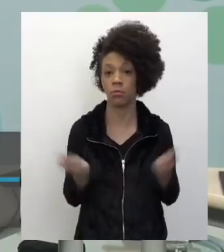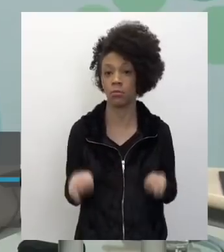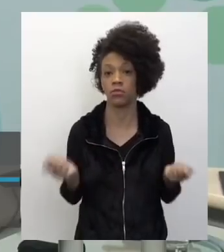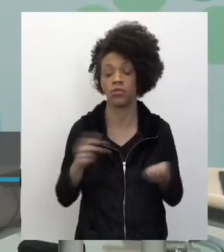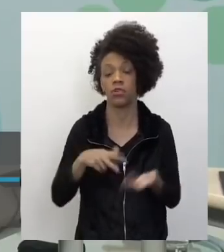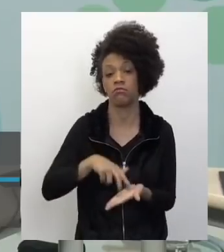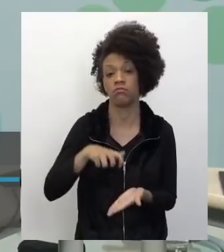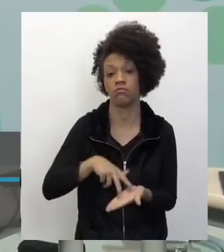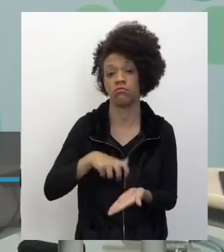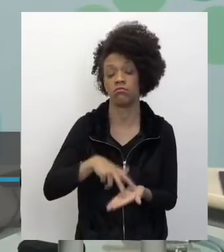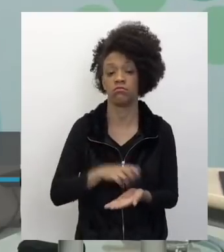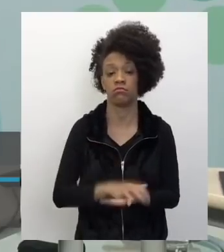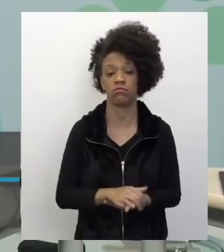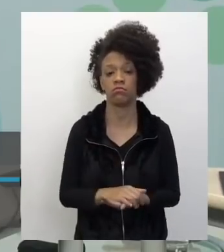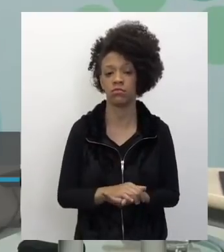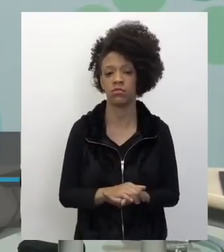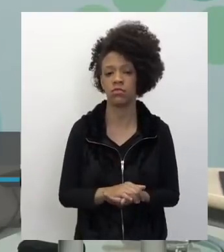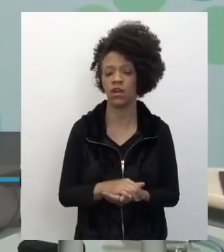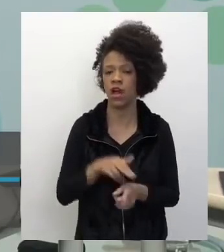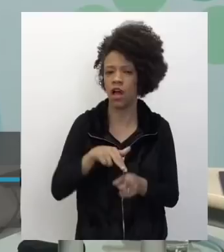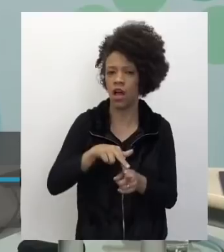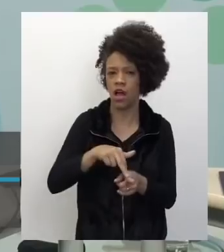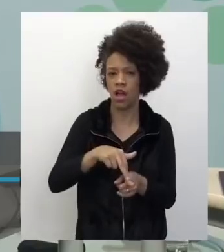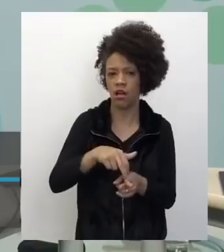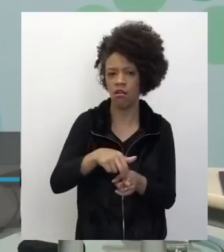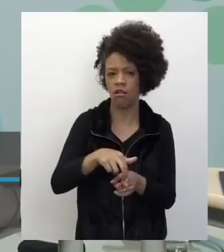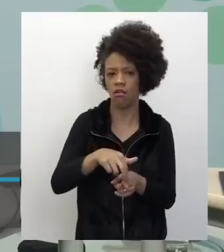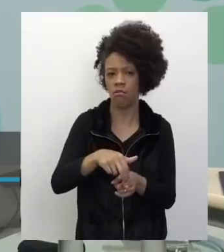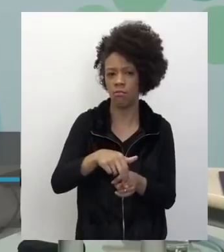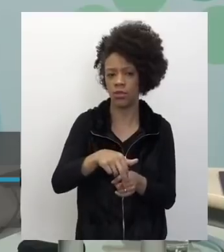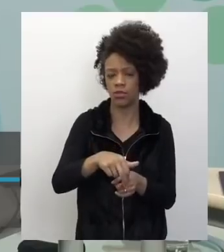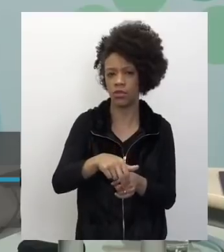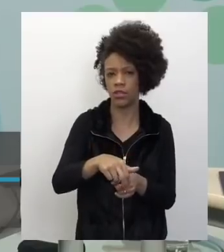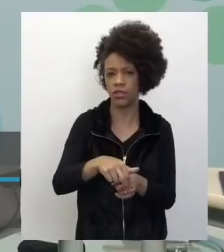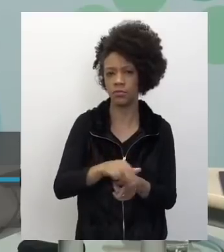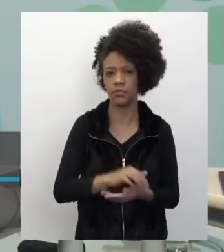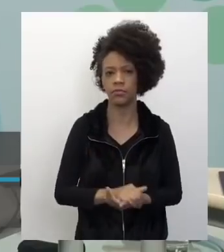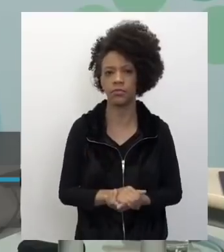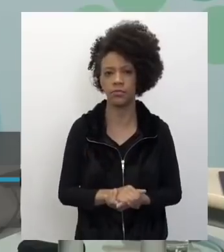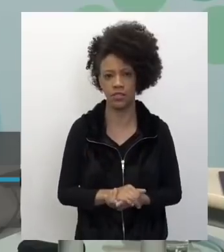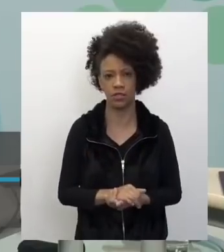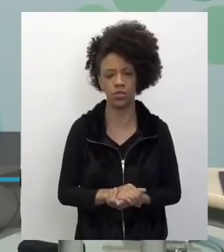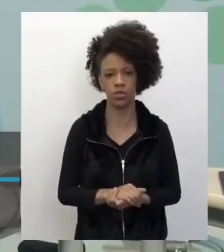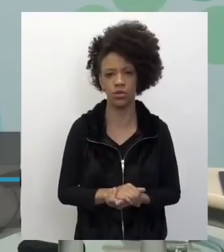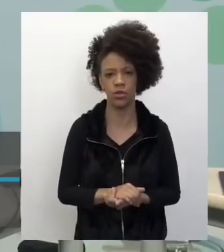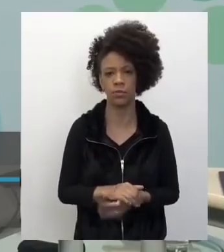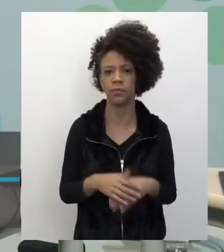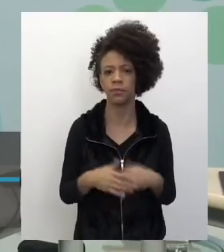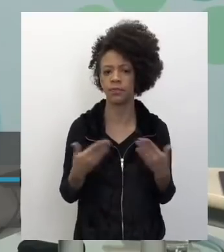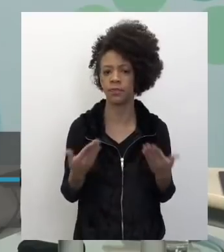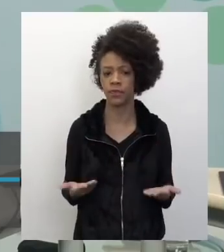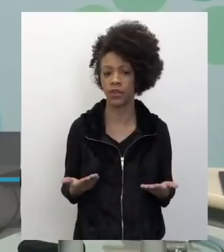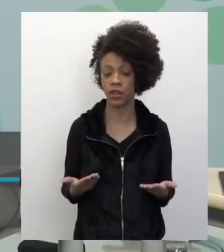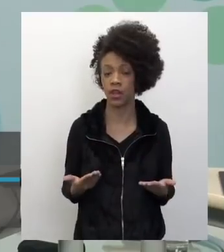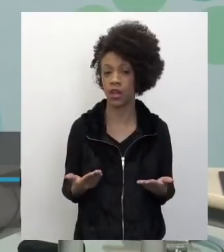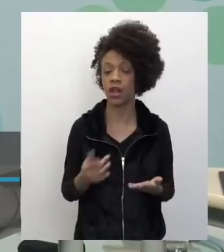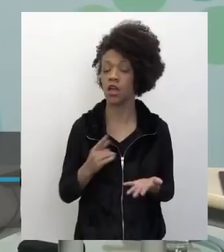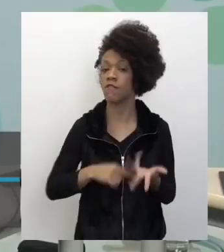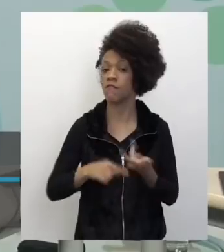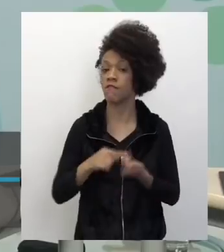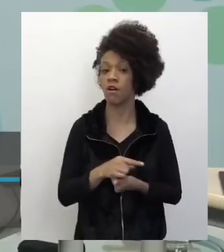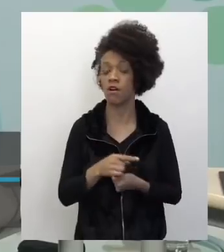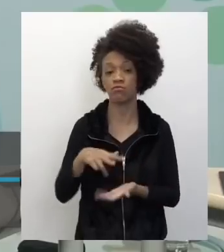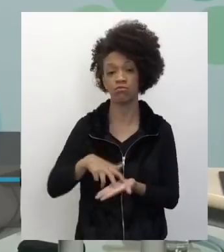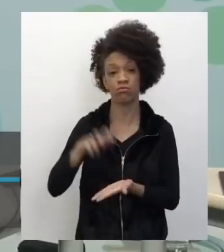Raíssa, acrobacia, muita animação, pulos, gritos. O professor Edson cita os figurinos, os saltos,